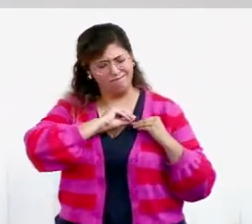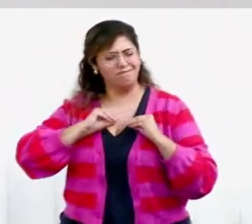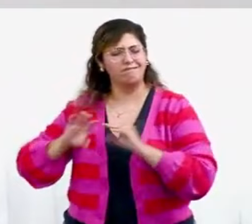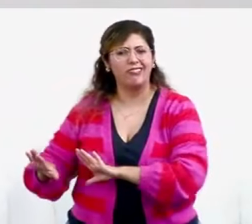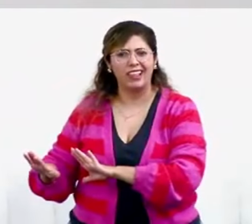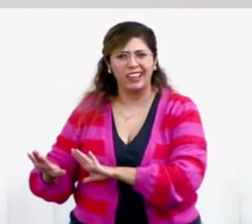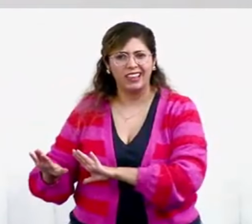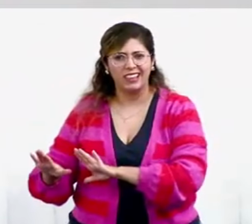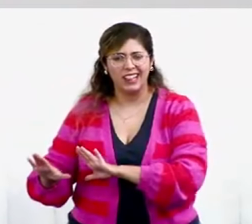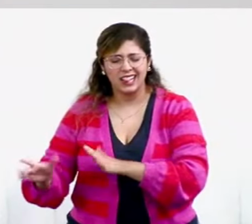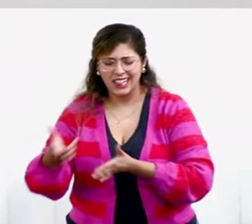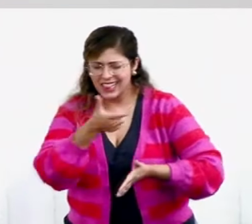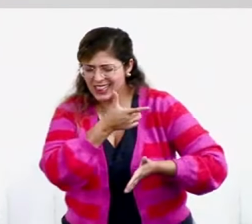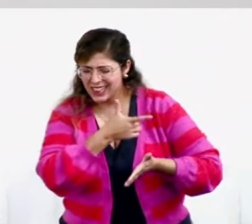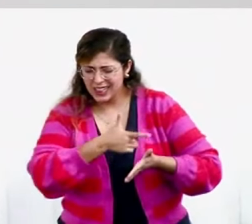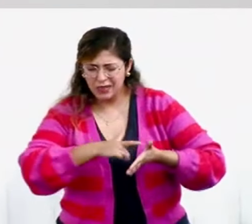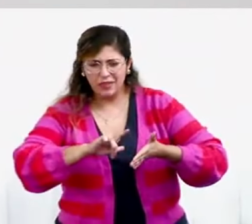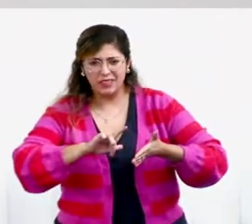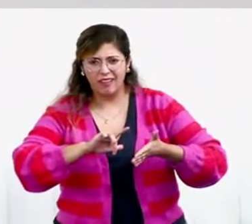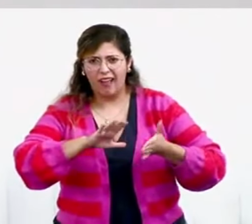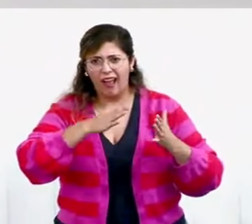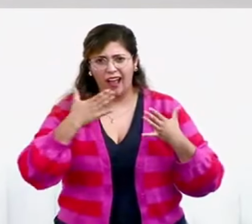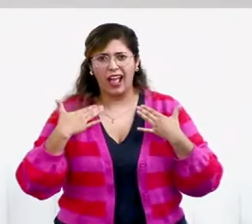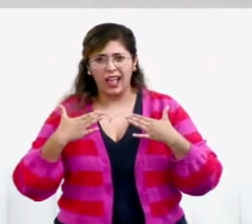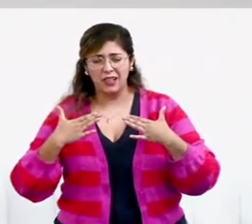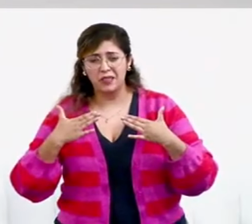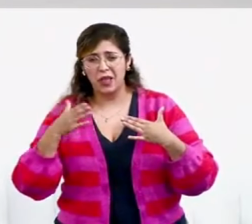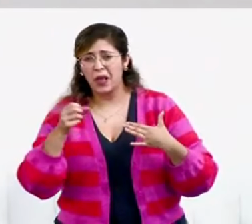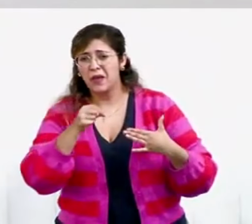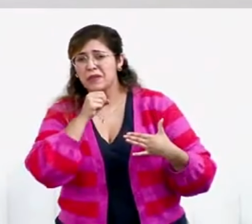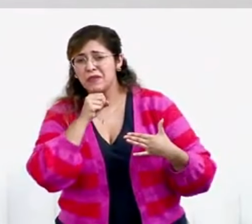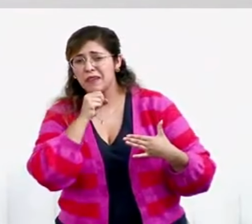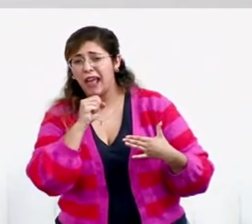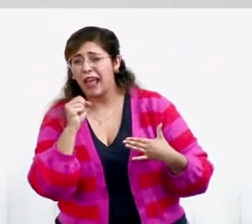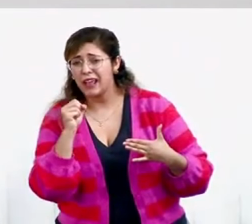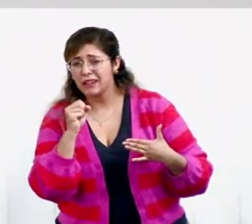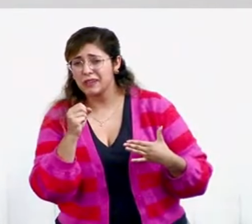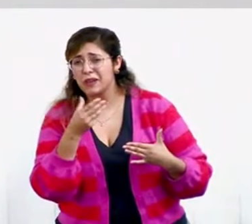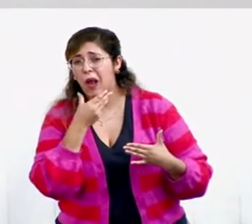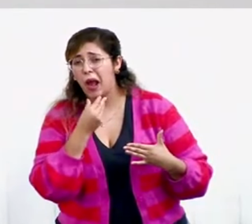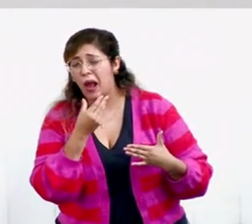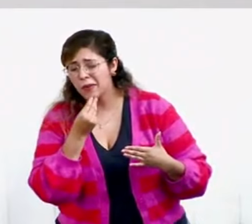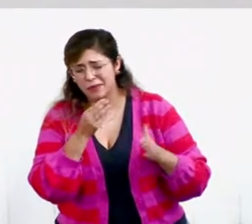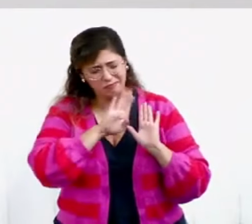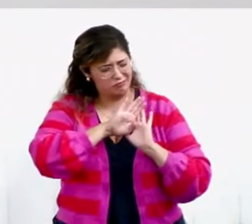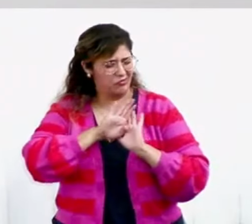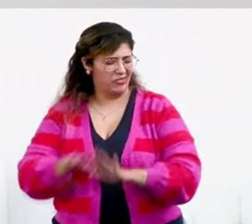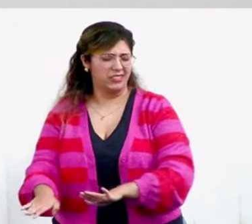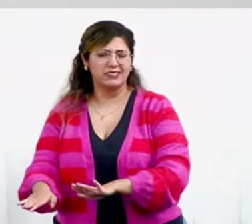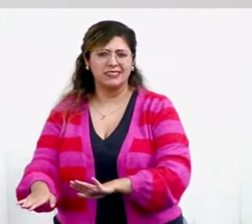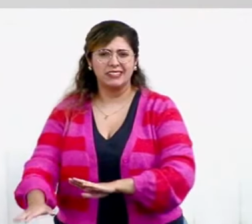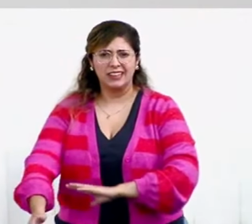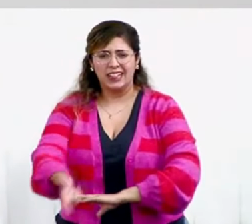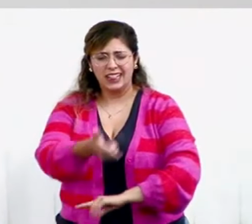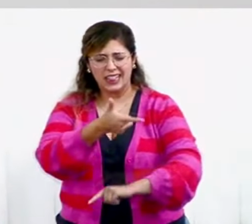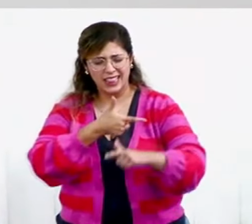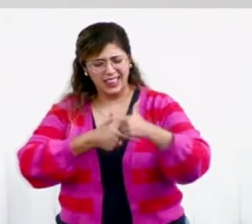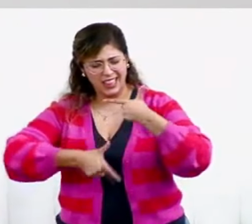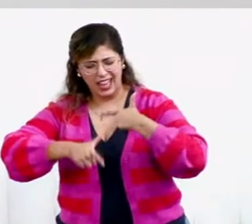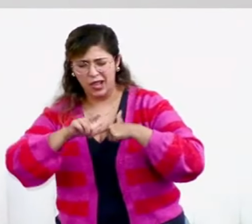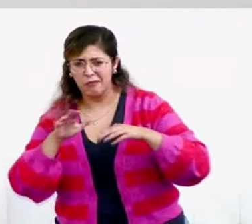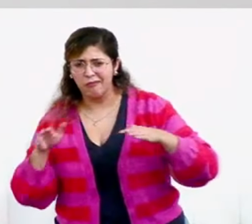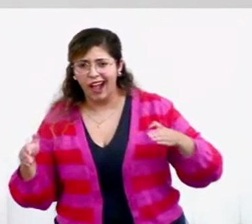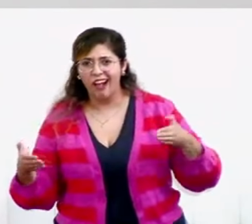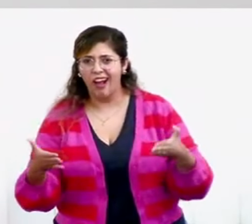porque esse continua a se corromper segundo as concupiscências do engano. Vocês